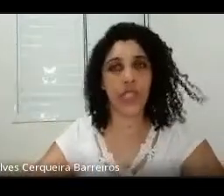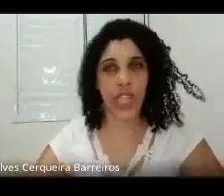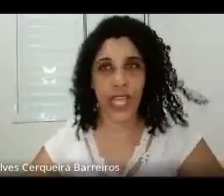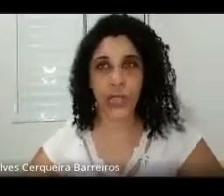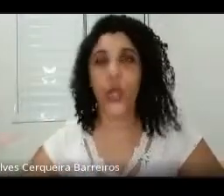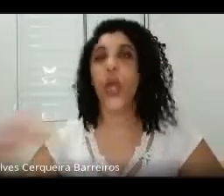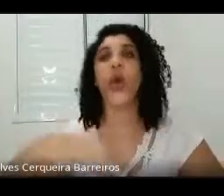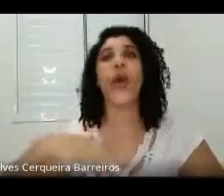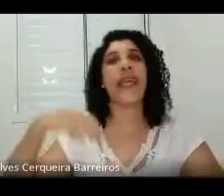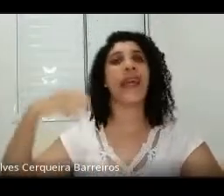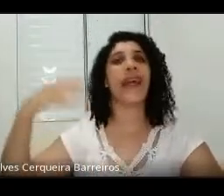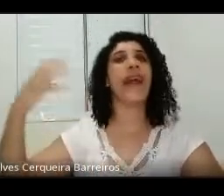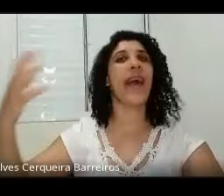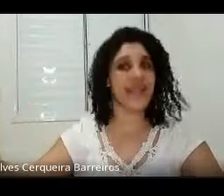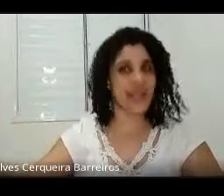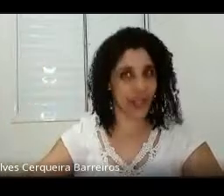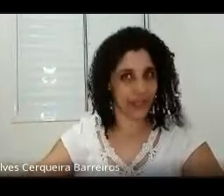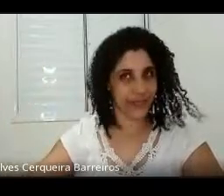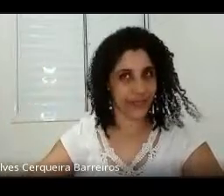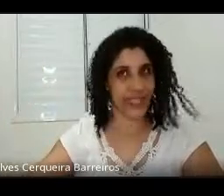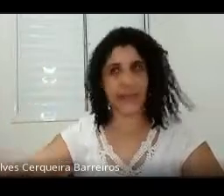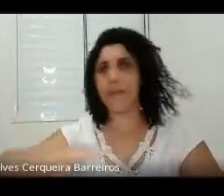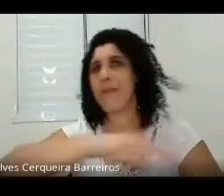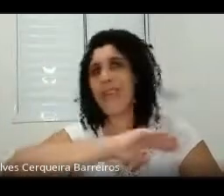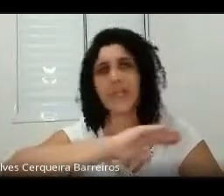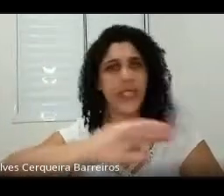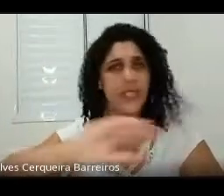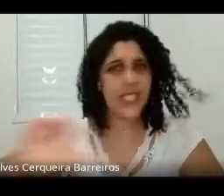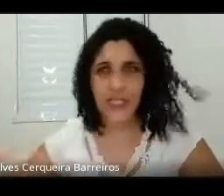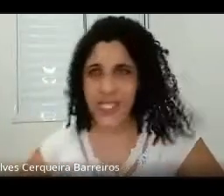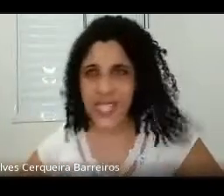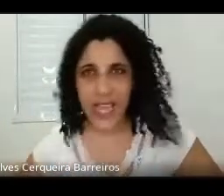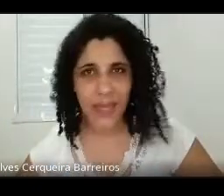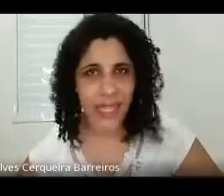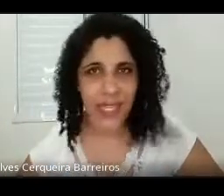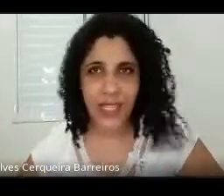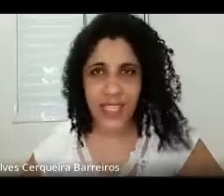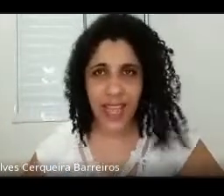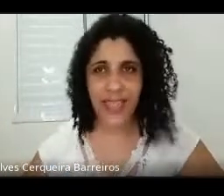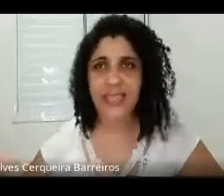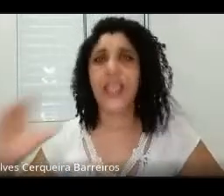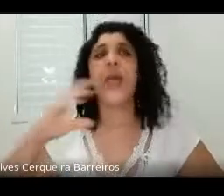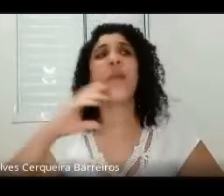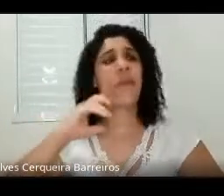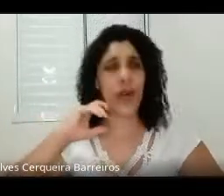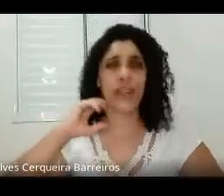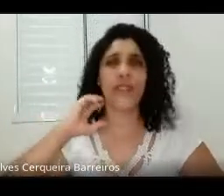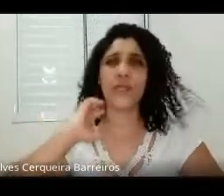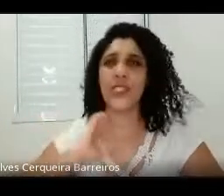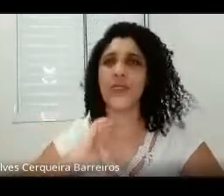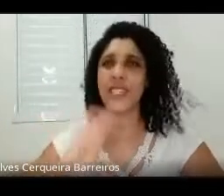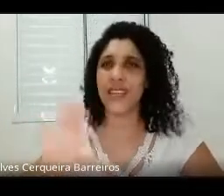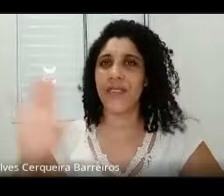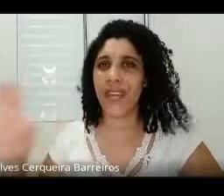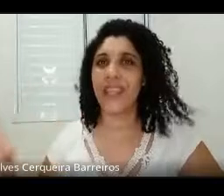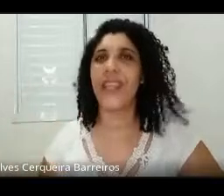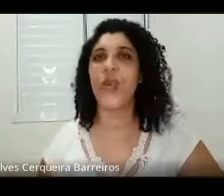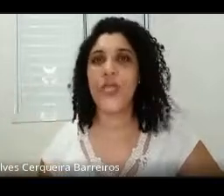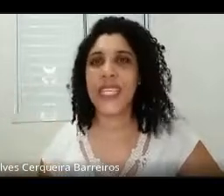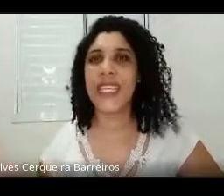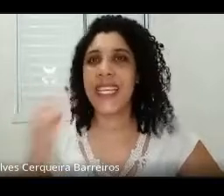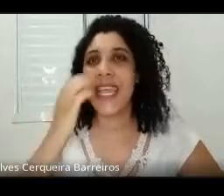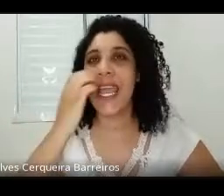àquele objeto ou àquela ação. Mesmo que você não saiba a linha de sinais, provavelmente você